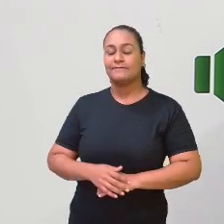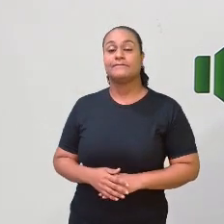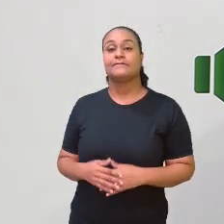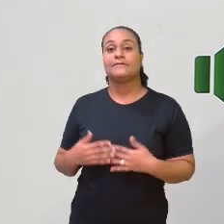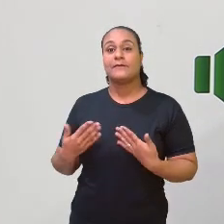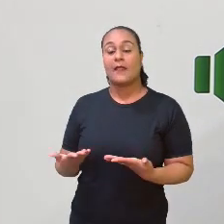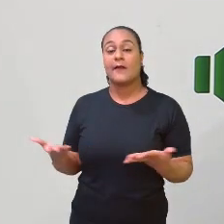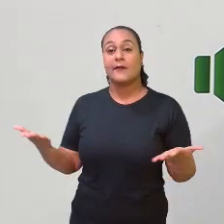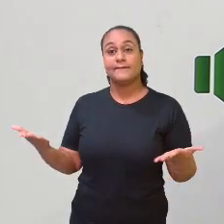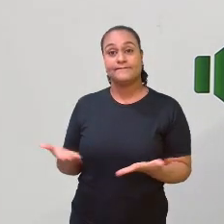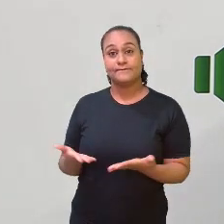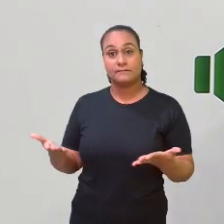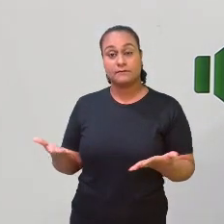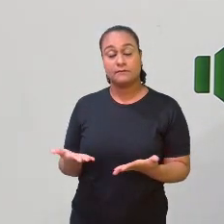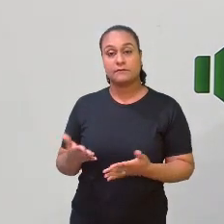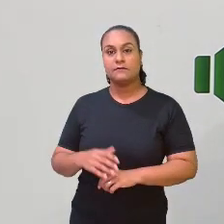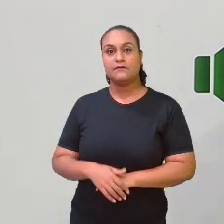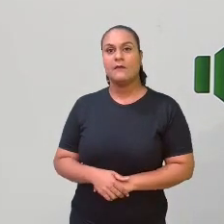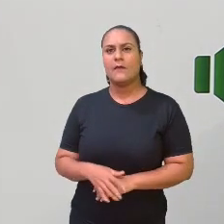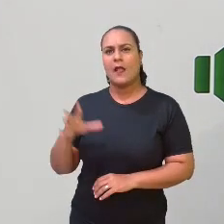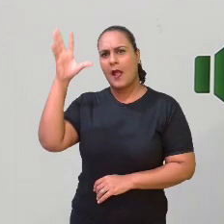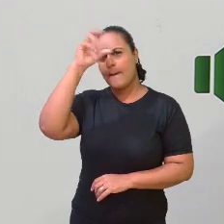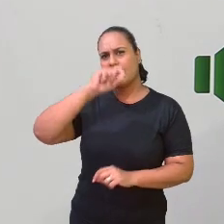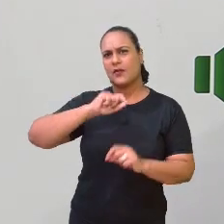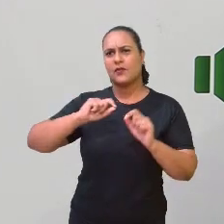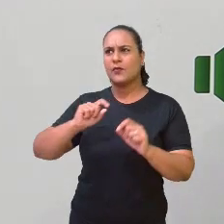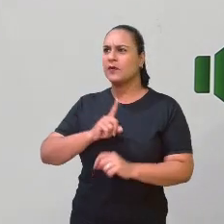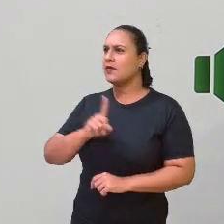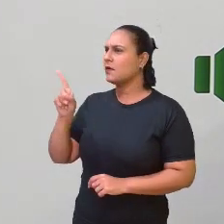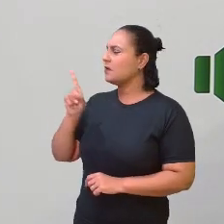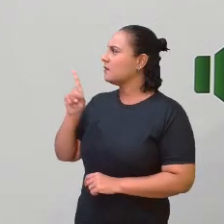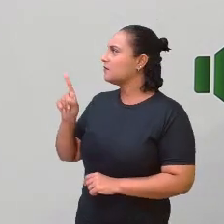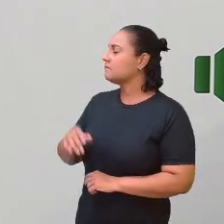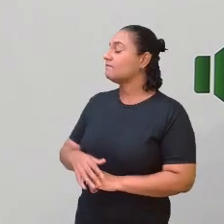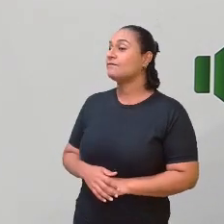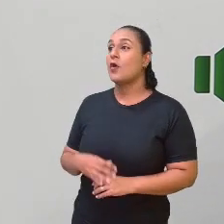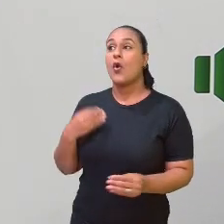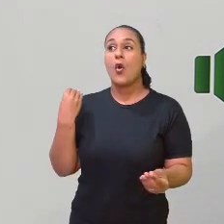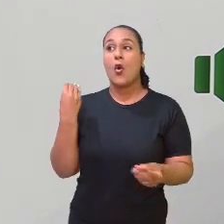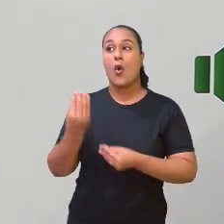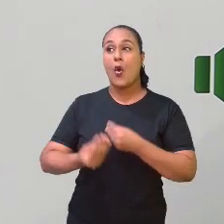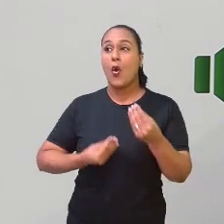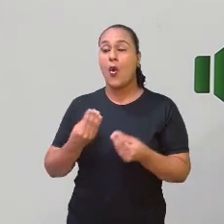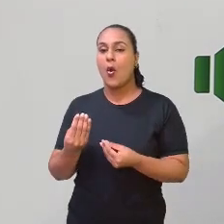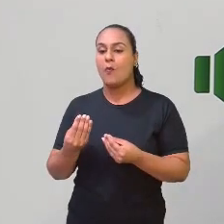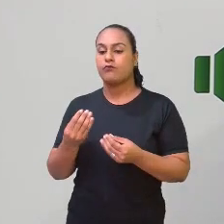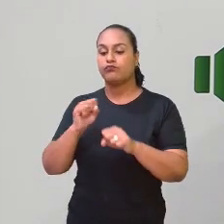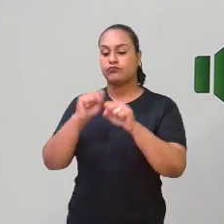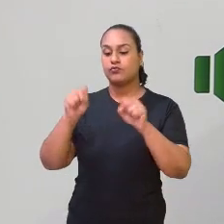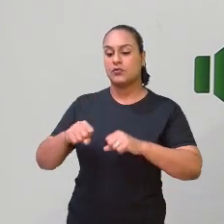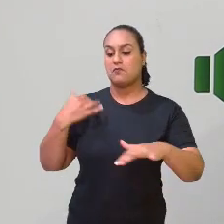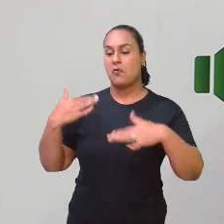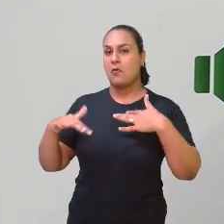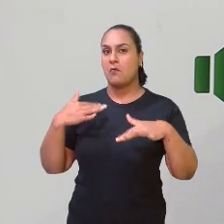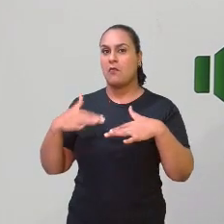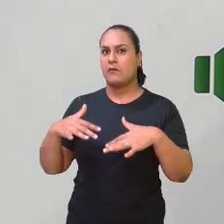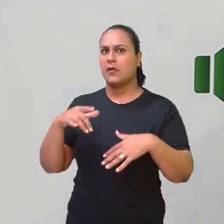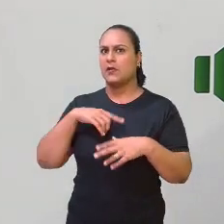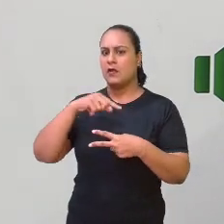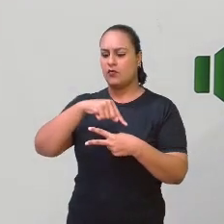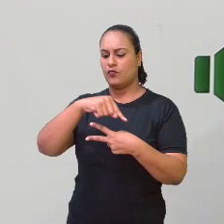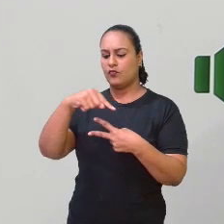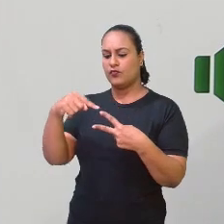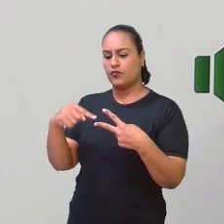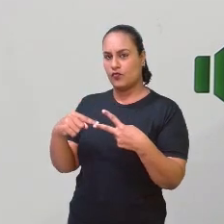Então, hoje a gente vai aprender um pouco sobre o sistema locomotor, né? Que a gente tem dois